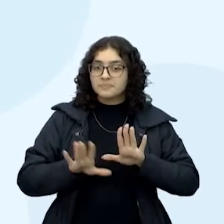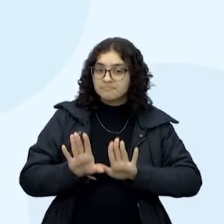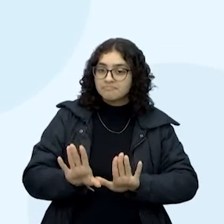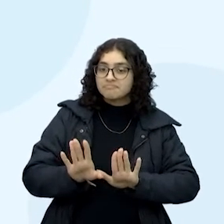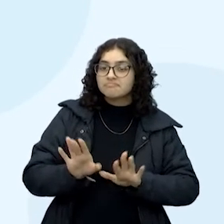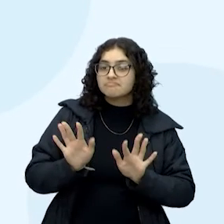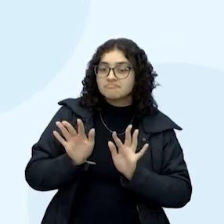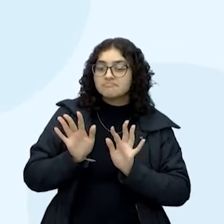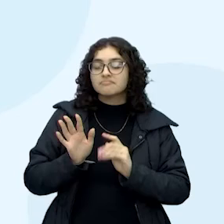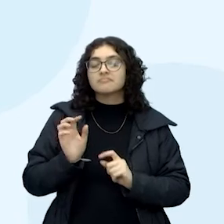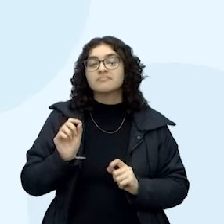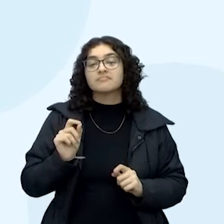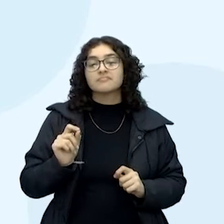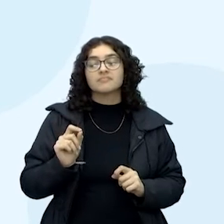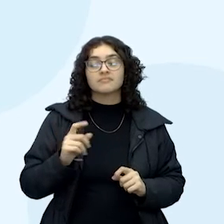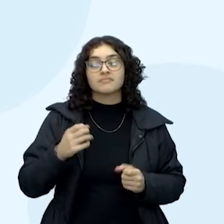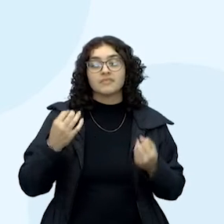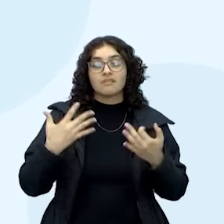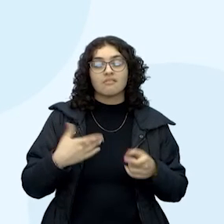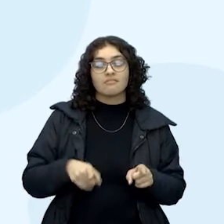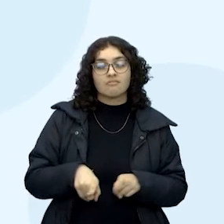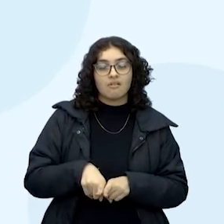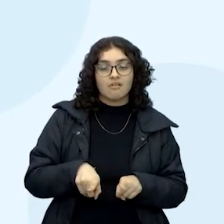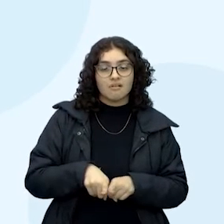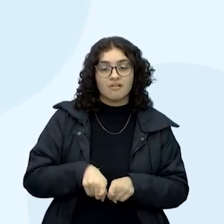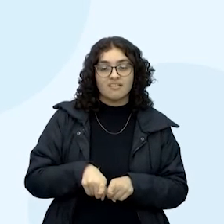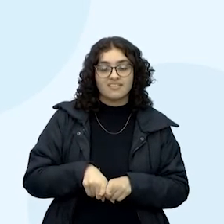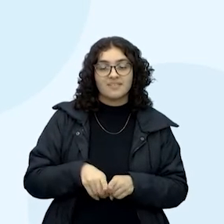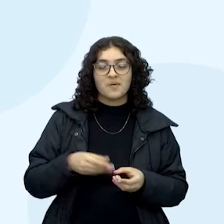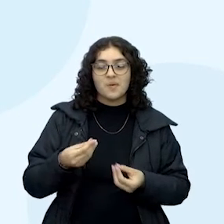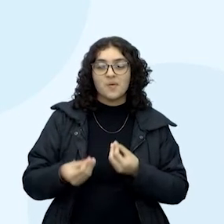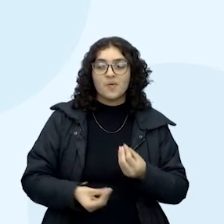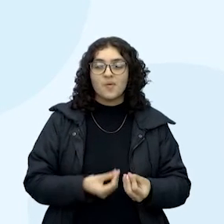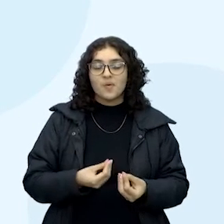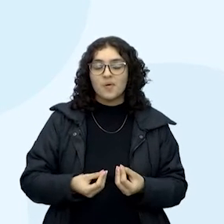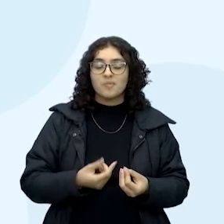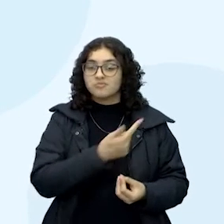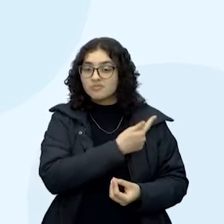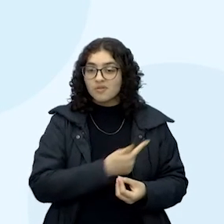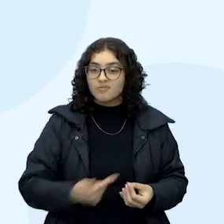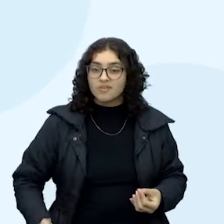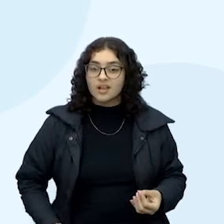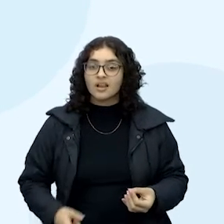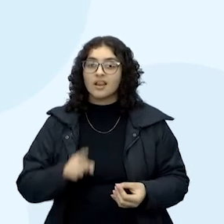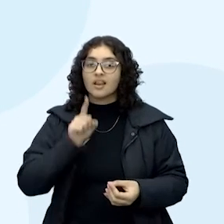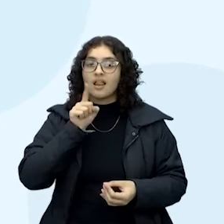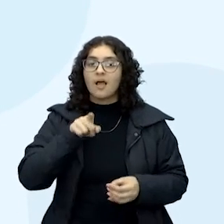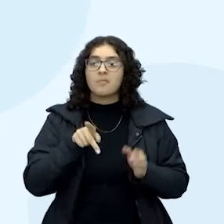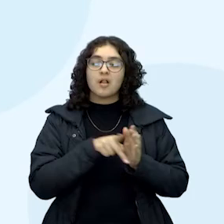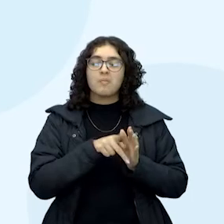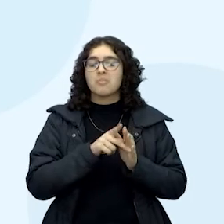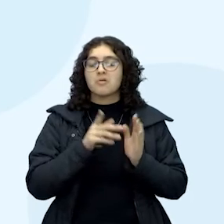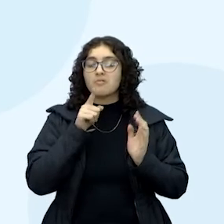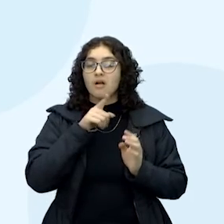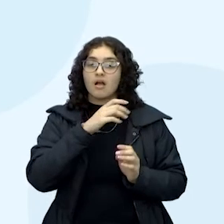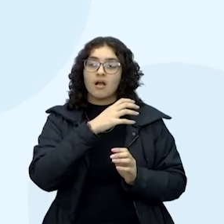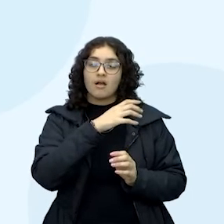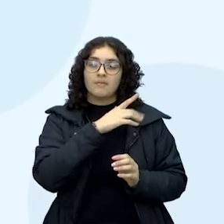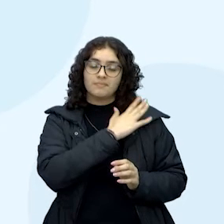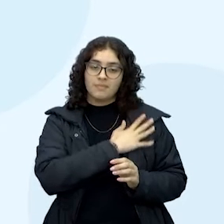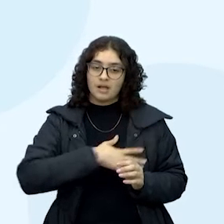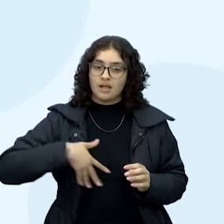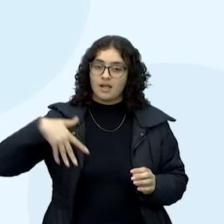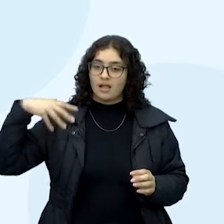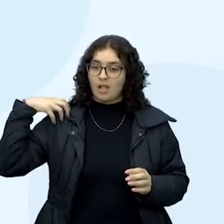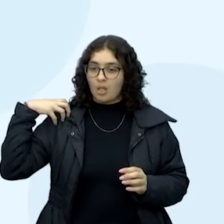fim, nós vamos falar hoje também sobre as formas de governo segundo Aristóteles. Aí nas